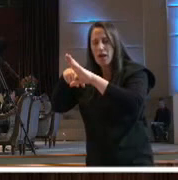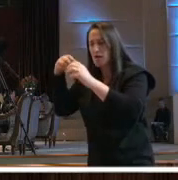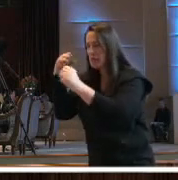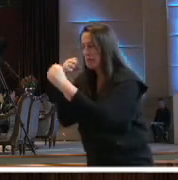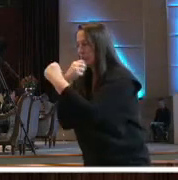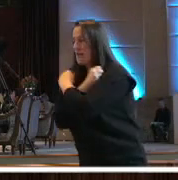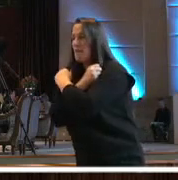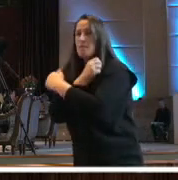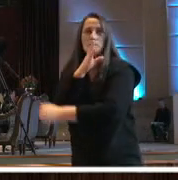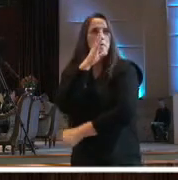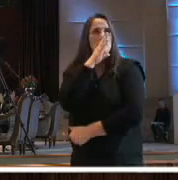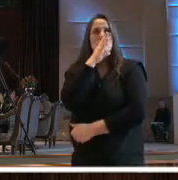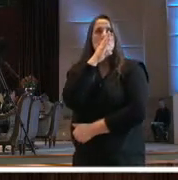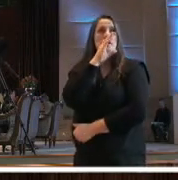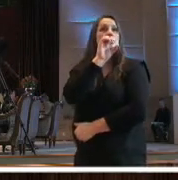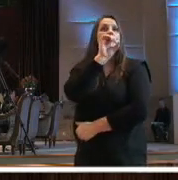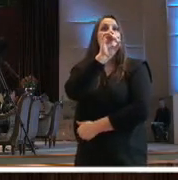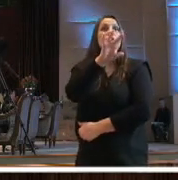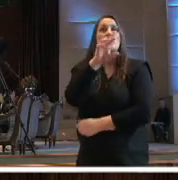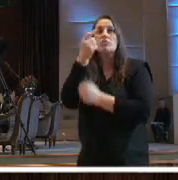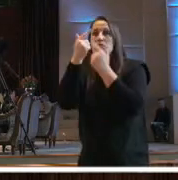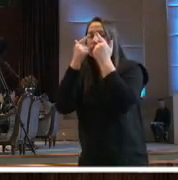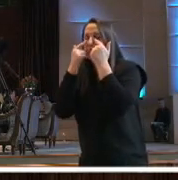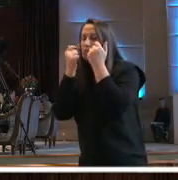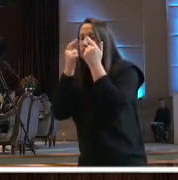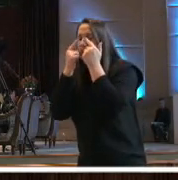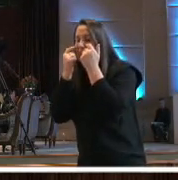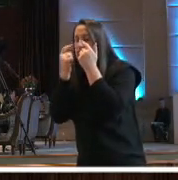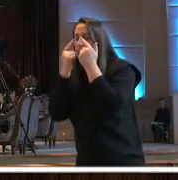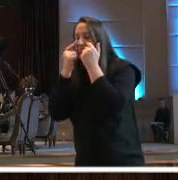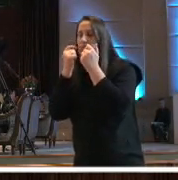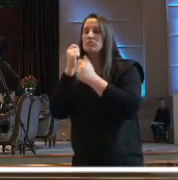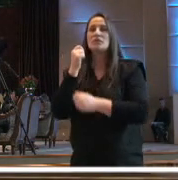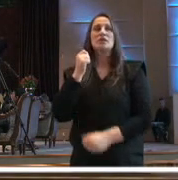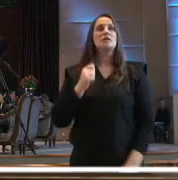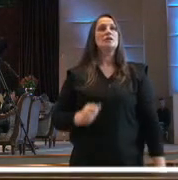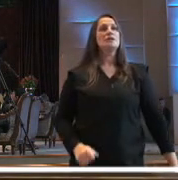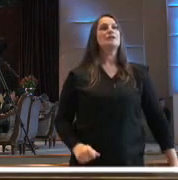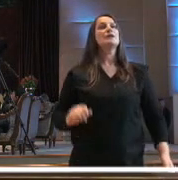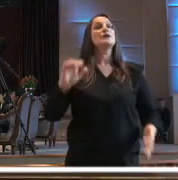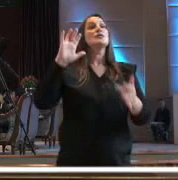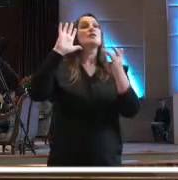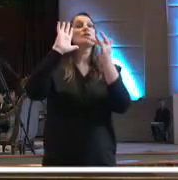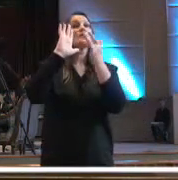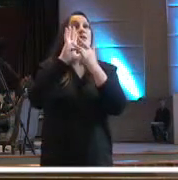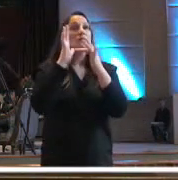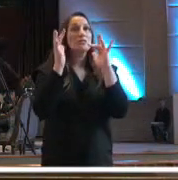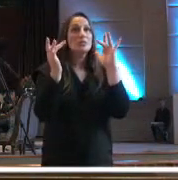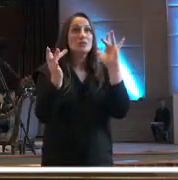falou nada, só chorou. A Bíblia diz assim: e Jesus